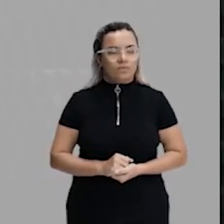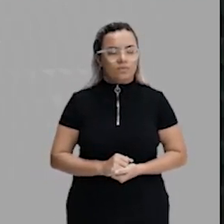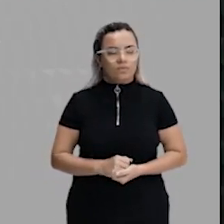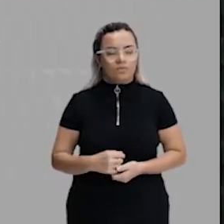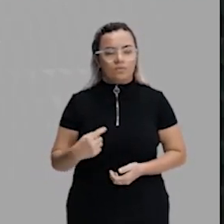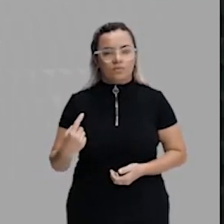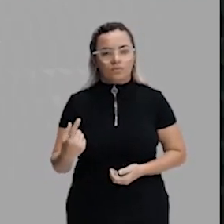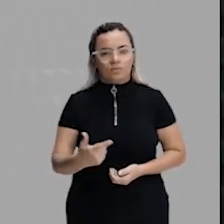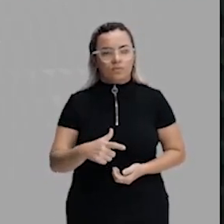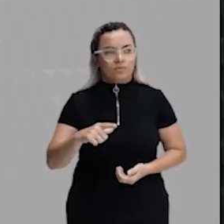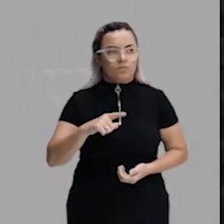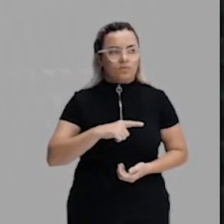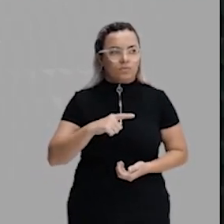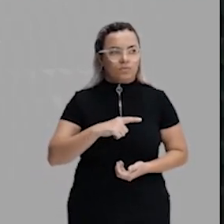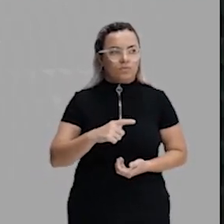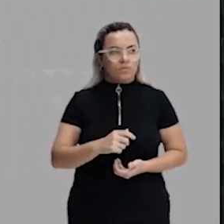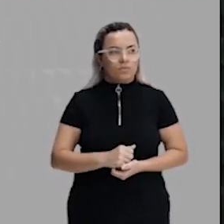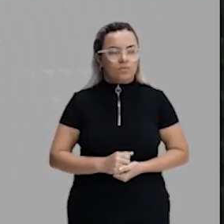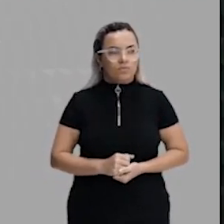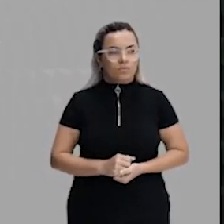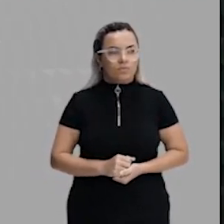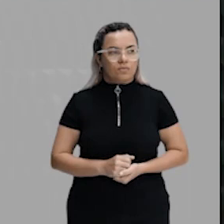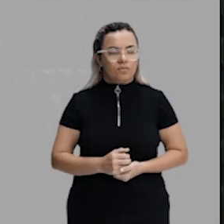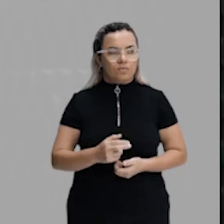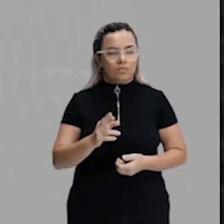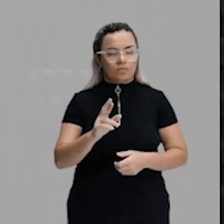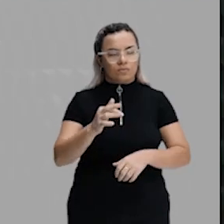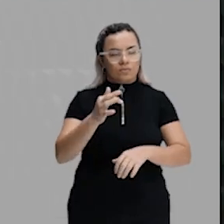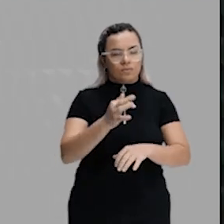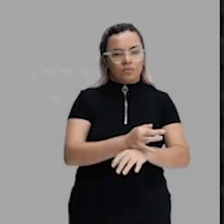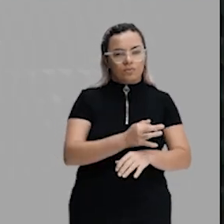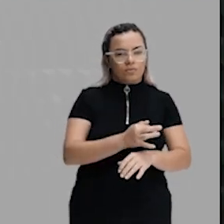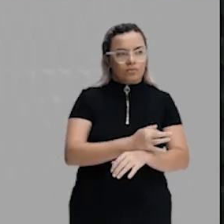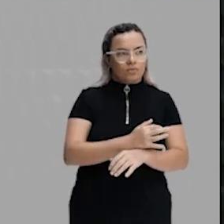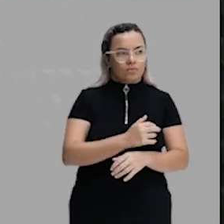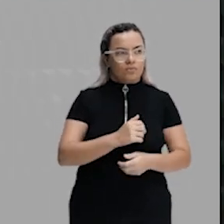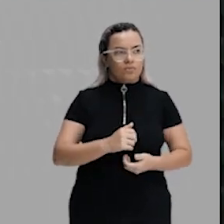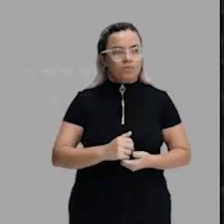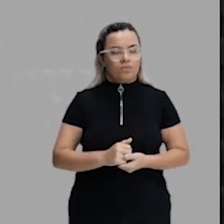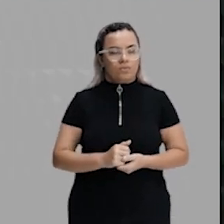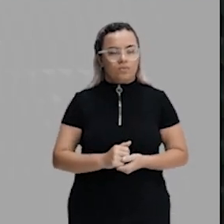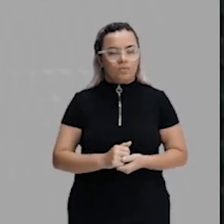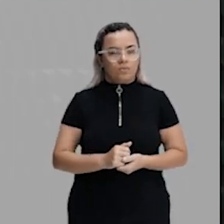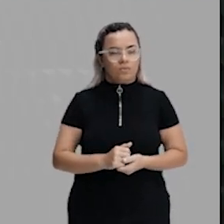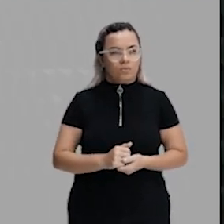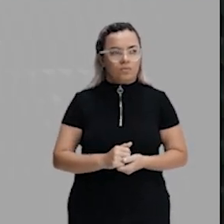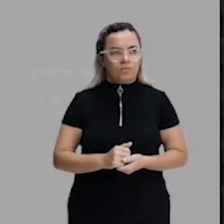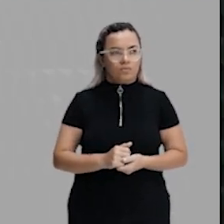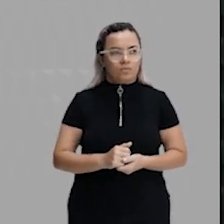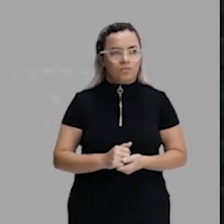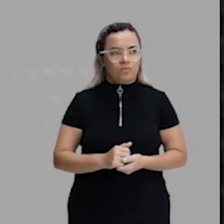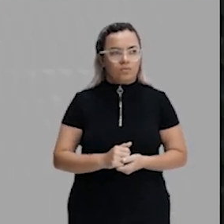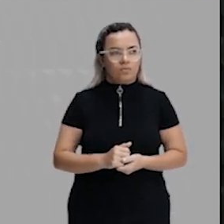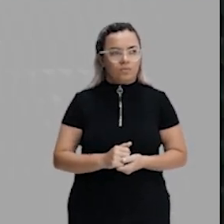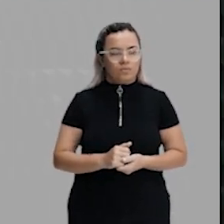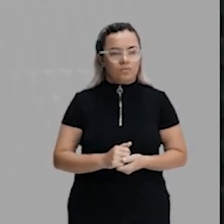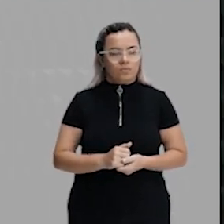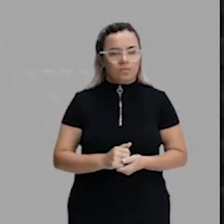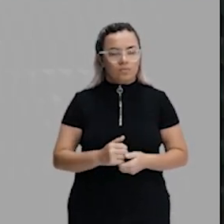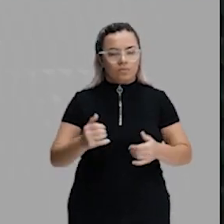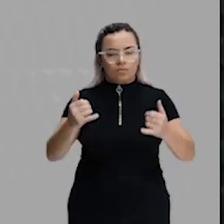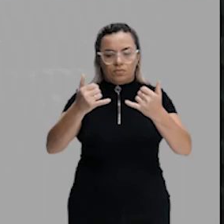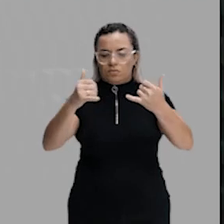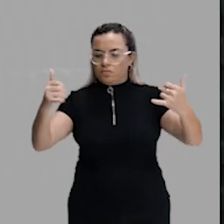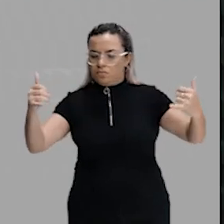temos agora os resistores, eles sendo atravessados por